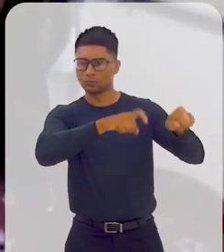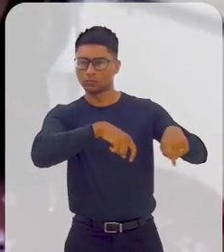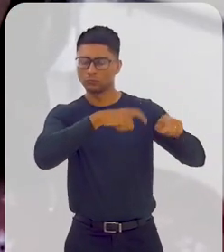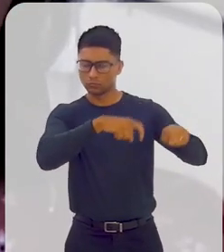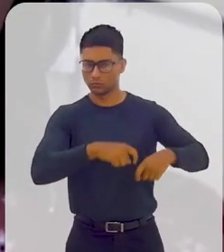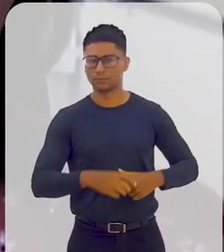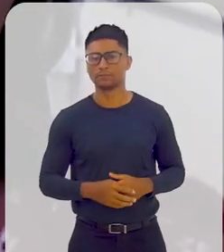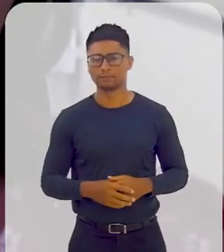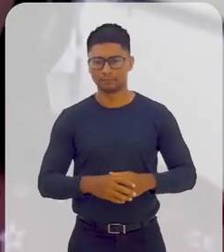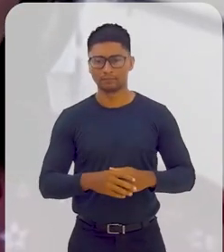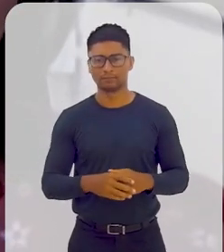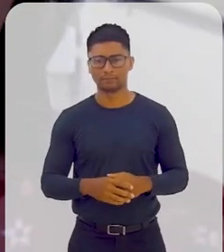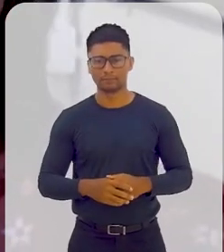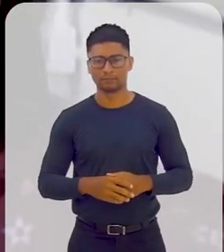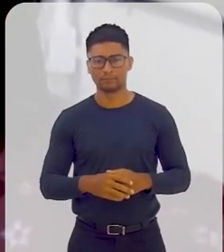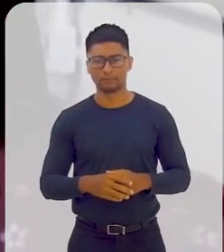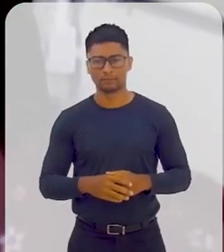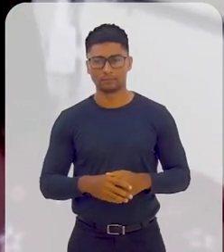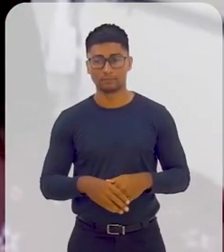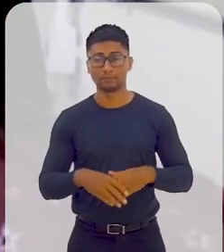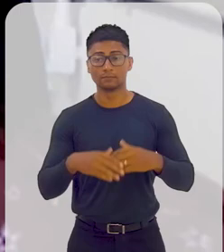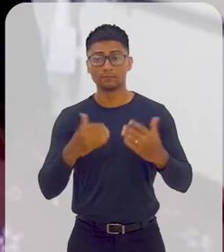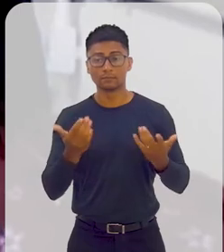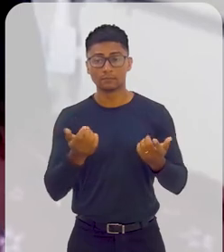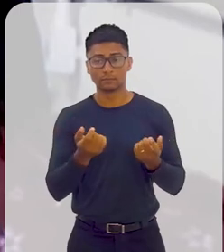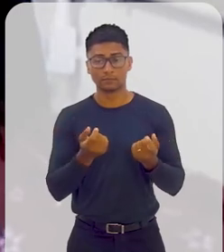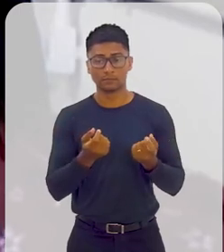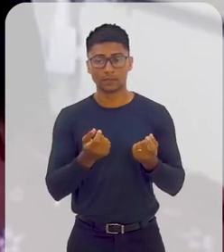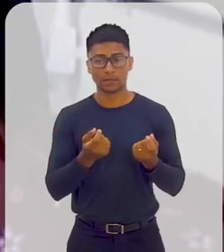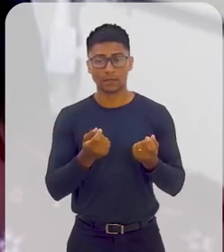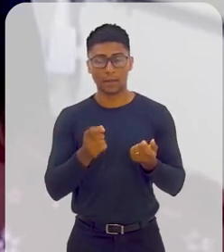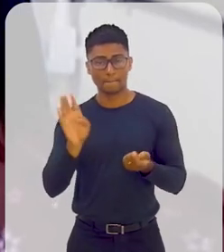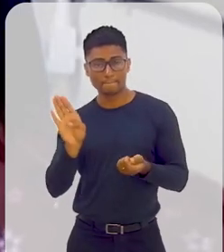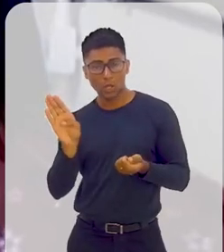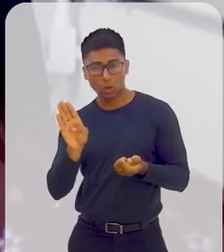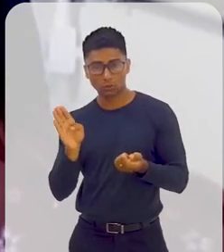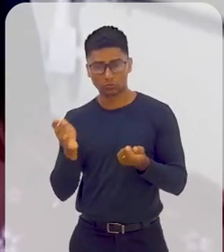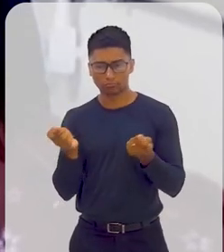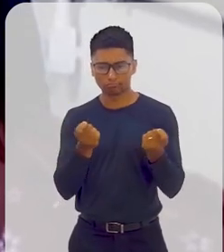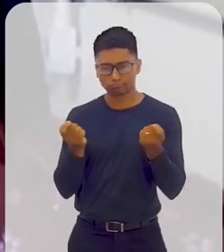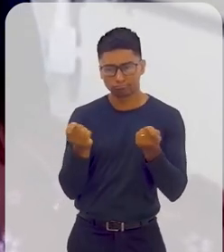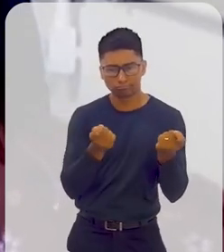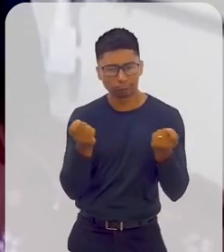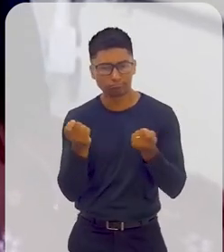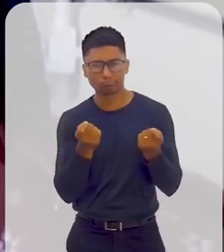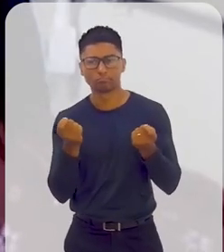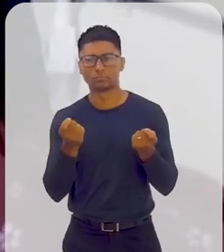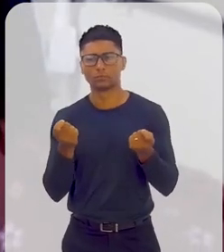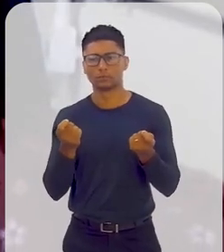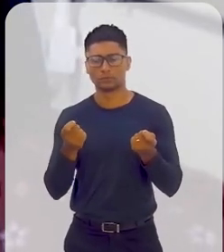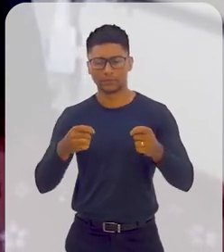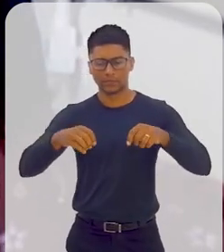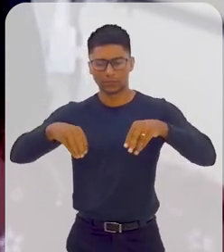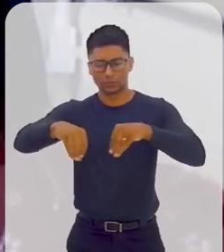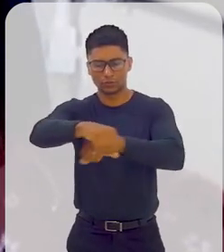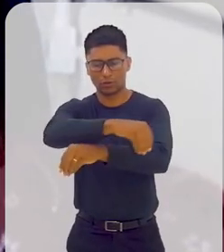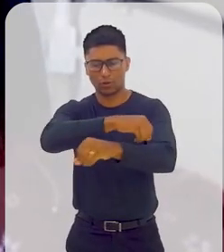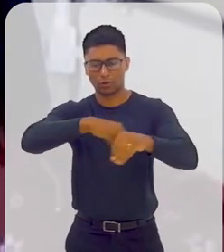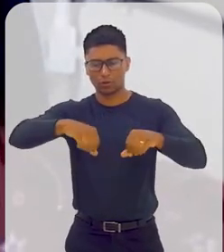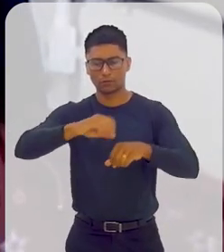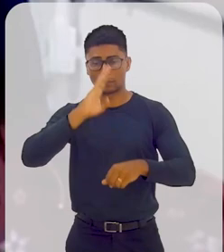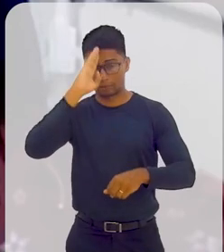a partir da otimização dos recursos biológicos disponíveis no solo,